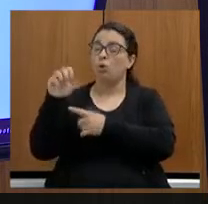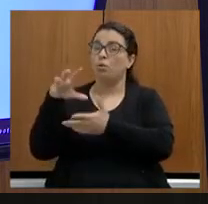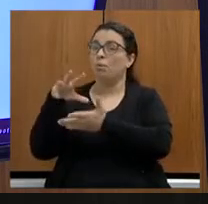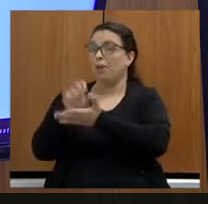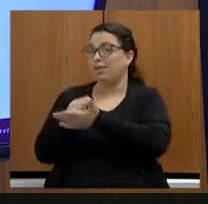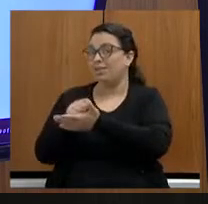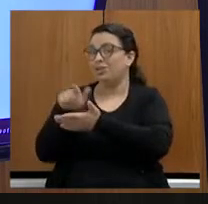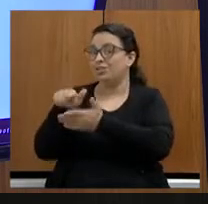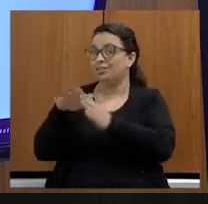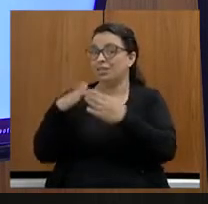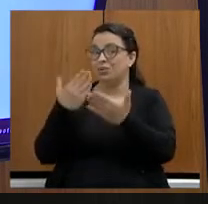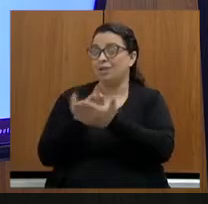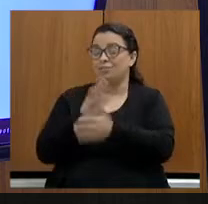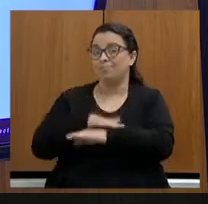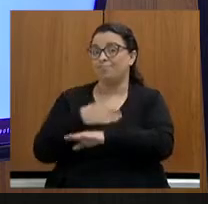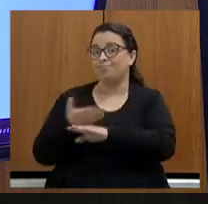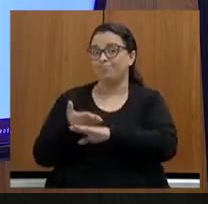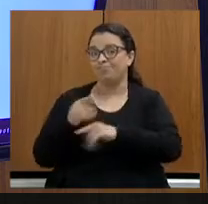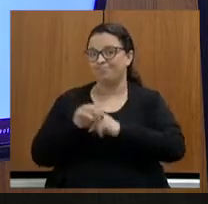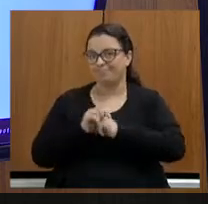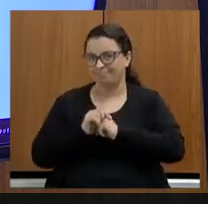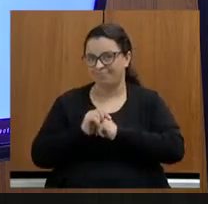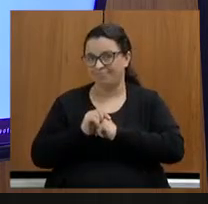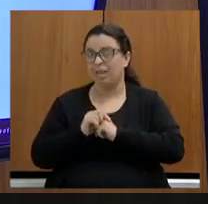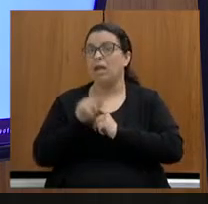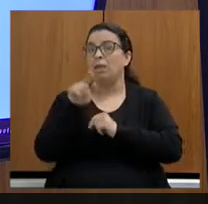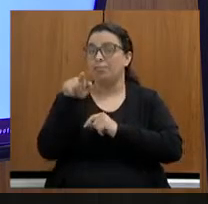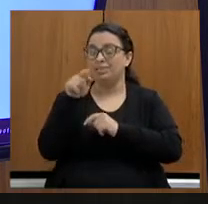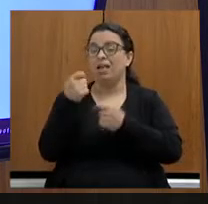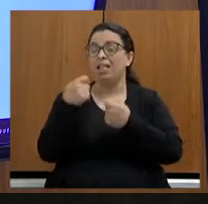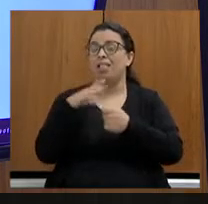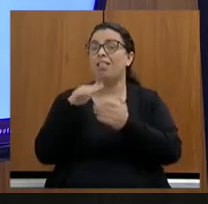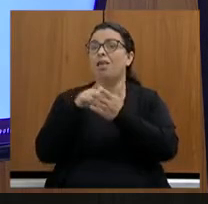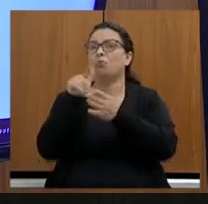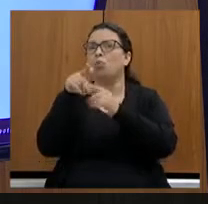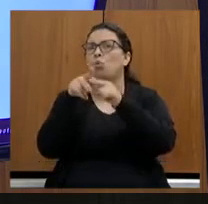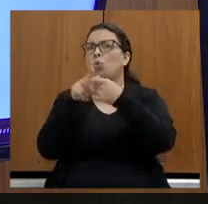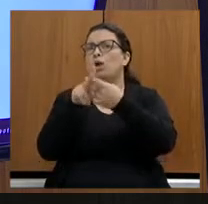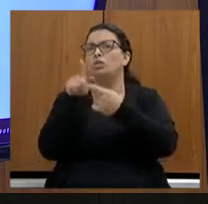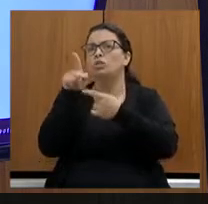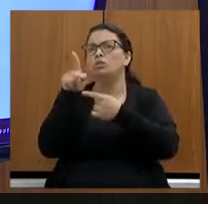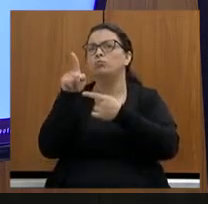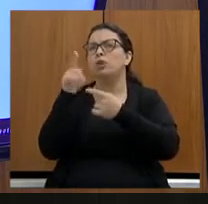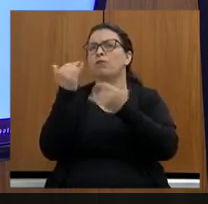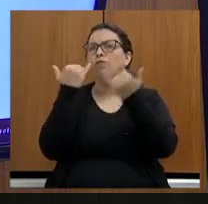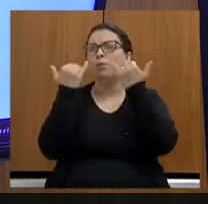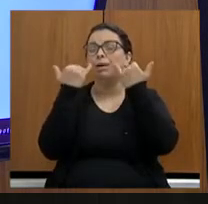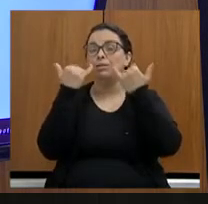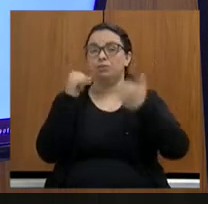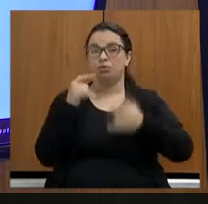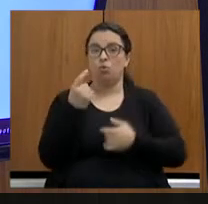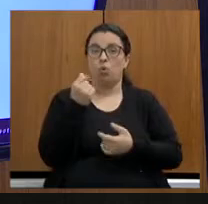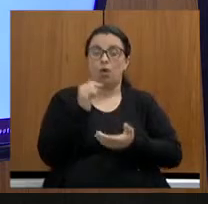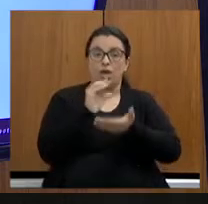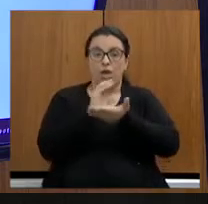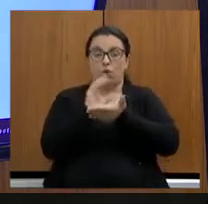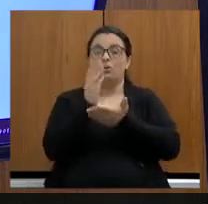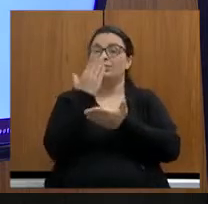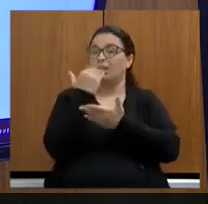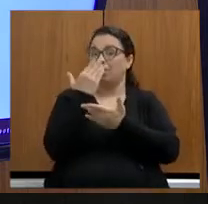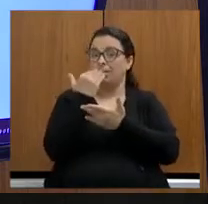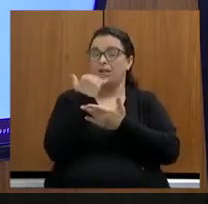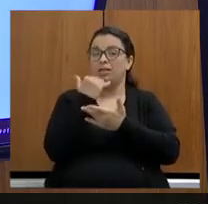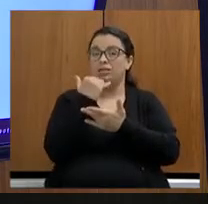na educação de tempo integral Aqui é preciso incluir fazer uma correção é o recurso da alimentação escolar